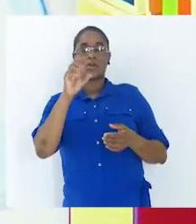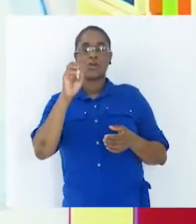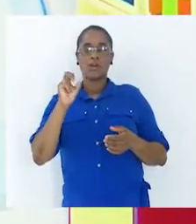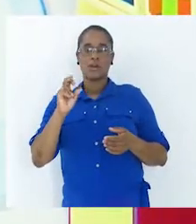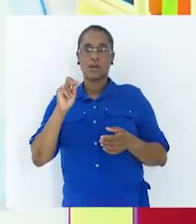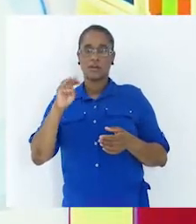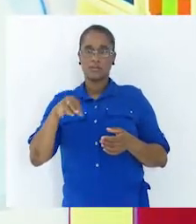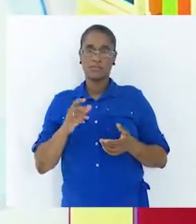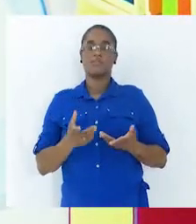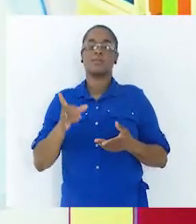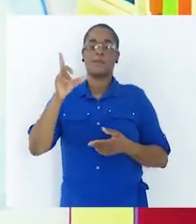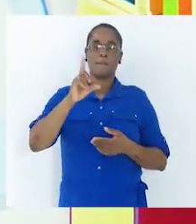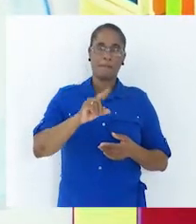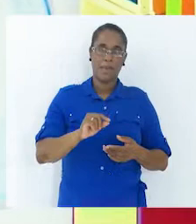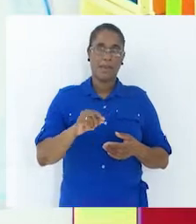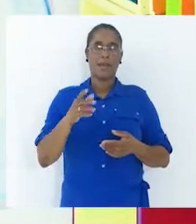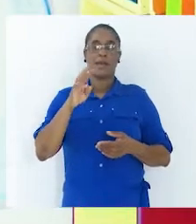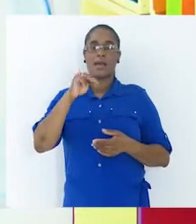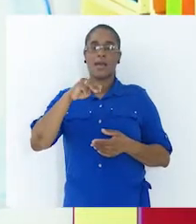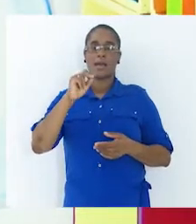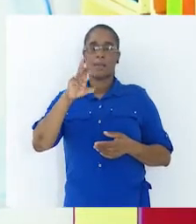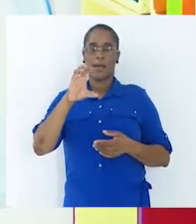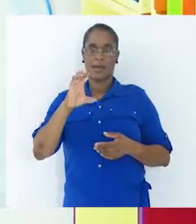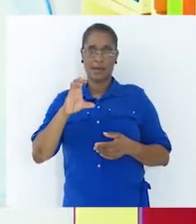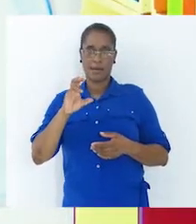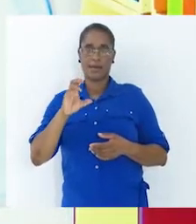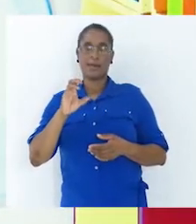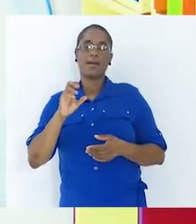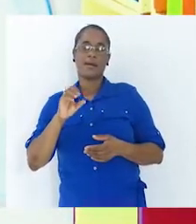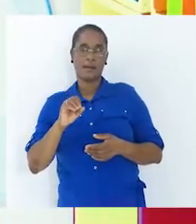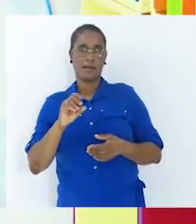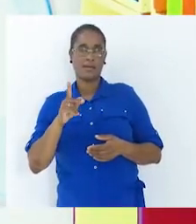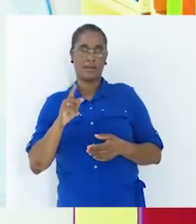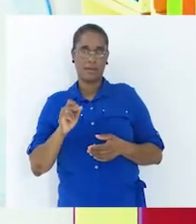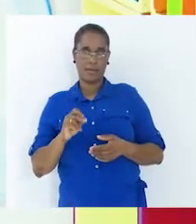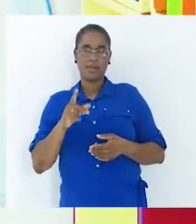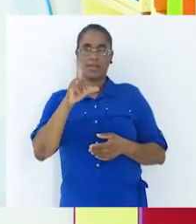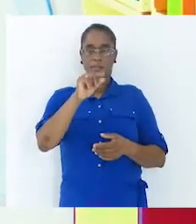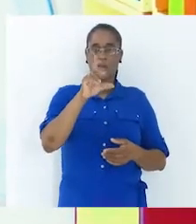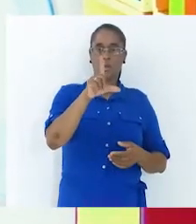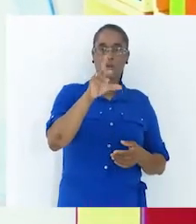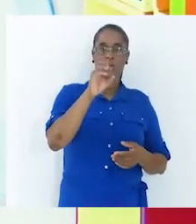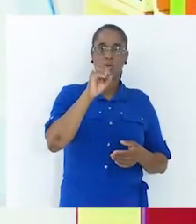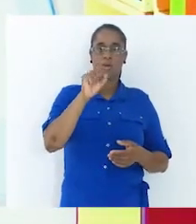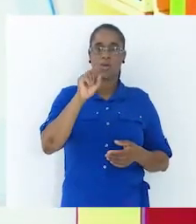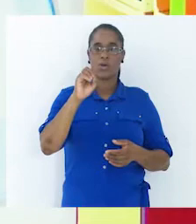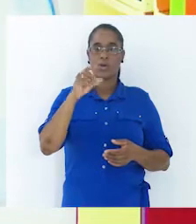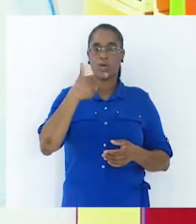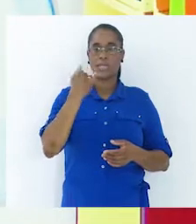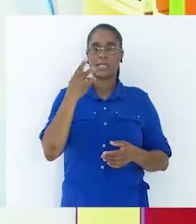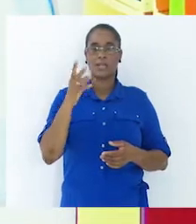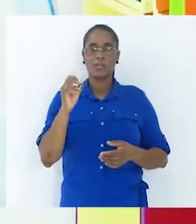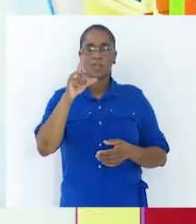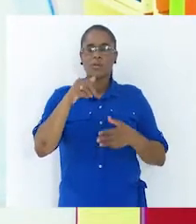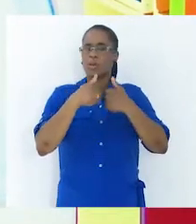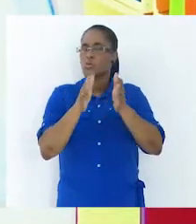e também a marca, não é? Portanto, temos a marca, o logotipo também e todos os textos